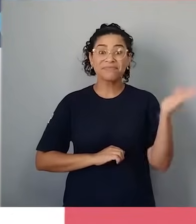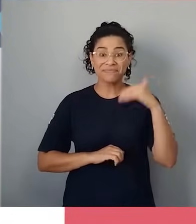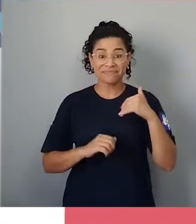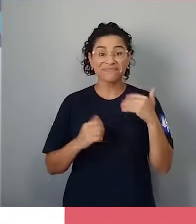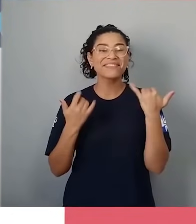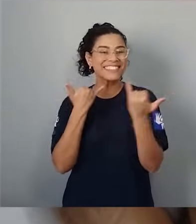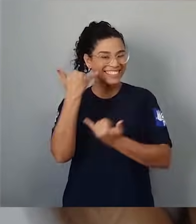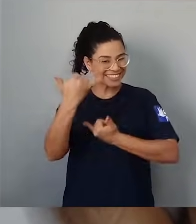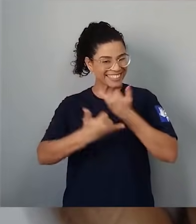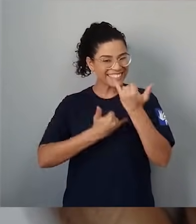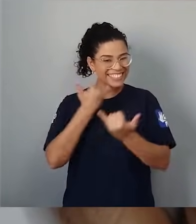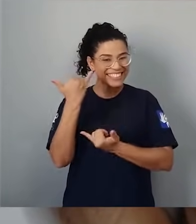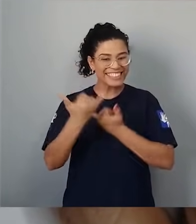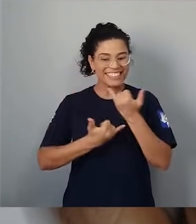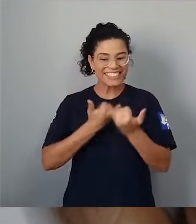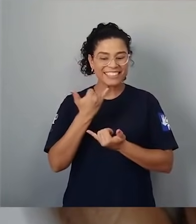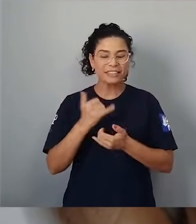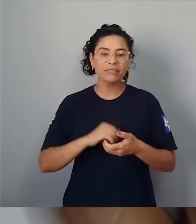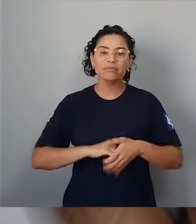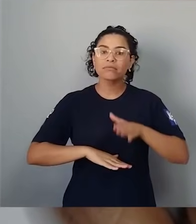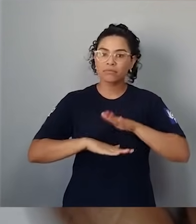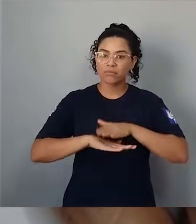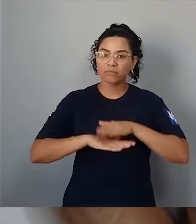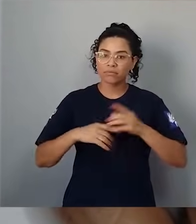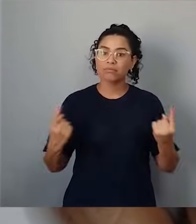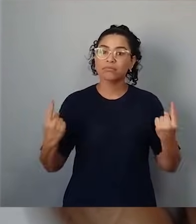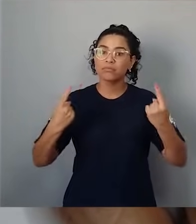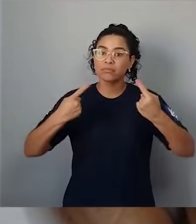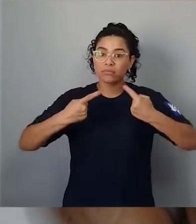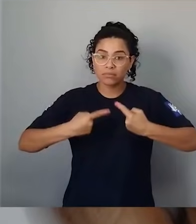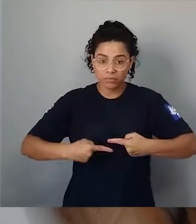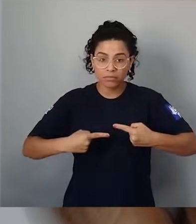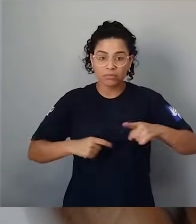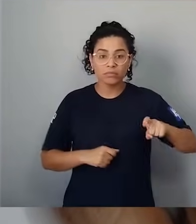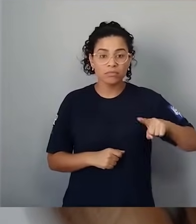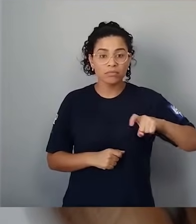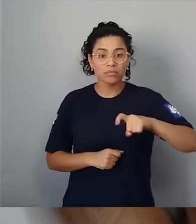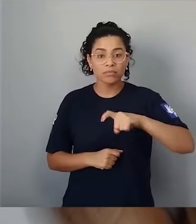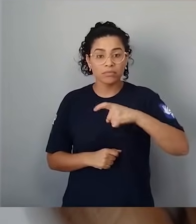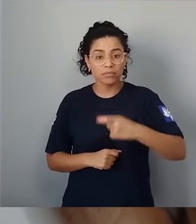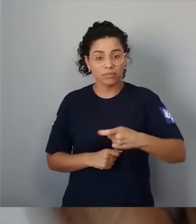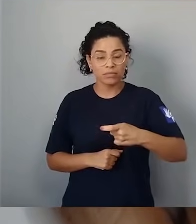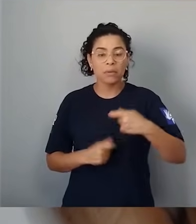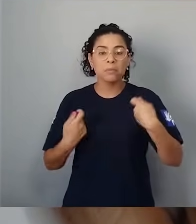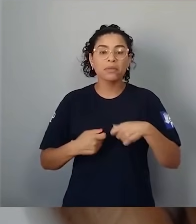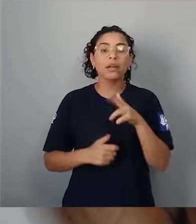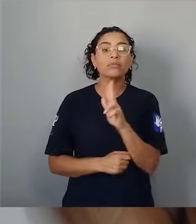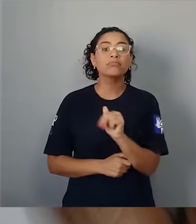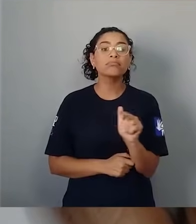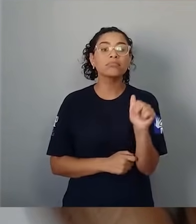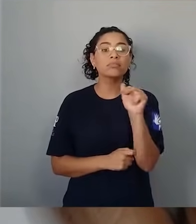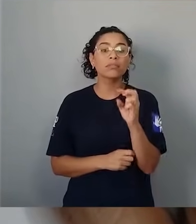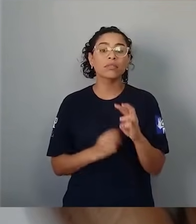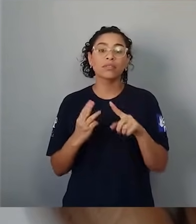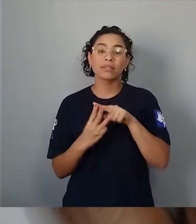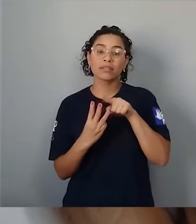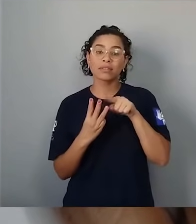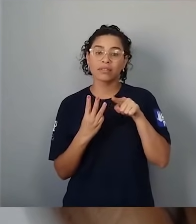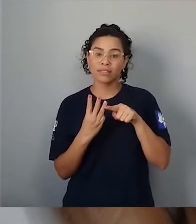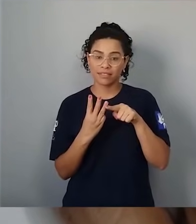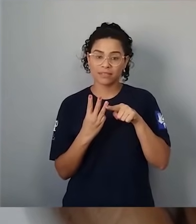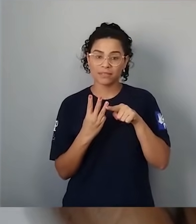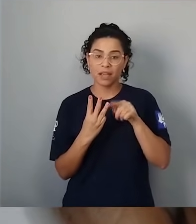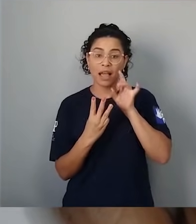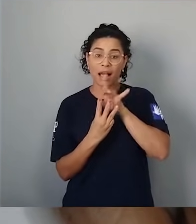Vamos brincar! Para fazer o desafio da centopeia, você precisa riscar 3 centopeias no papel, uma de cada